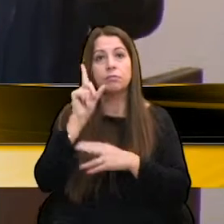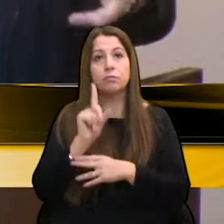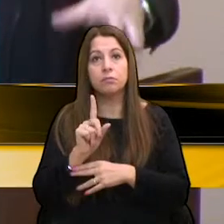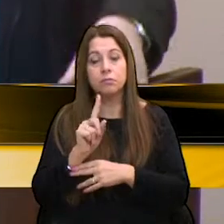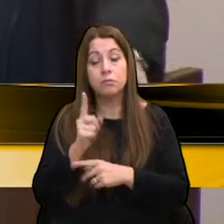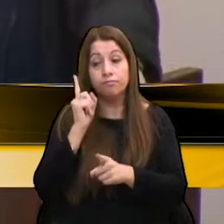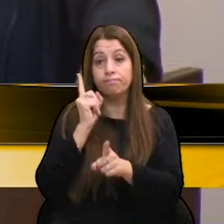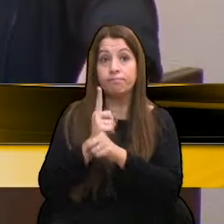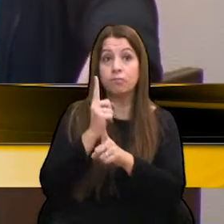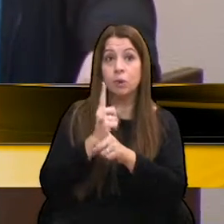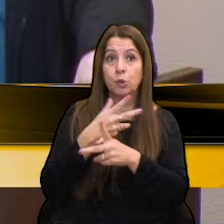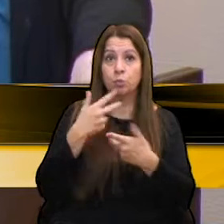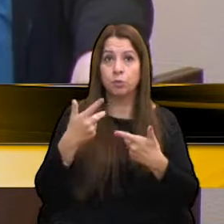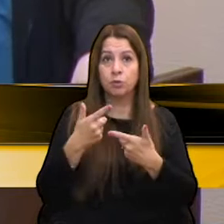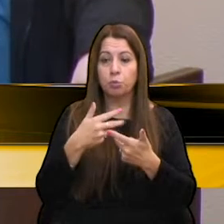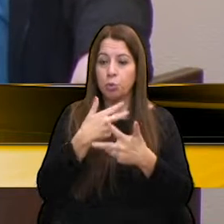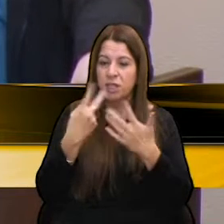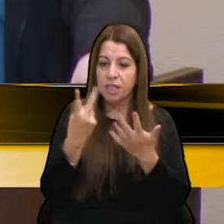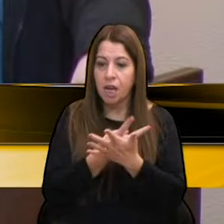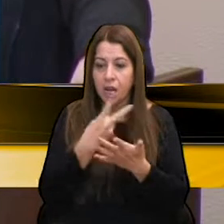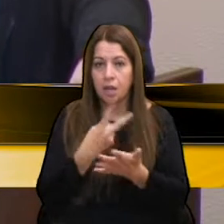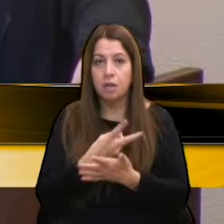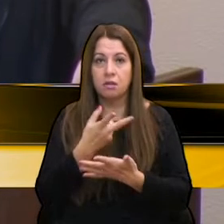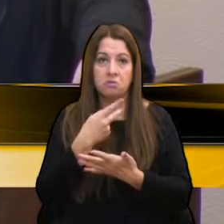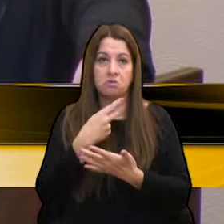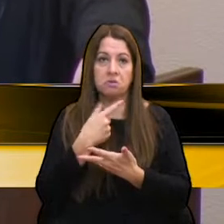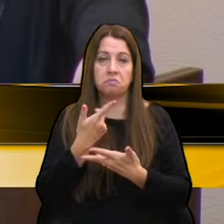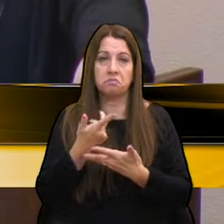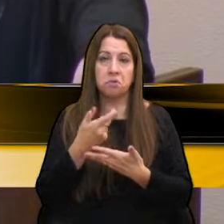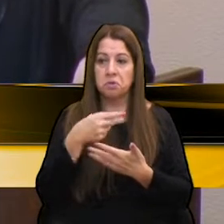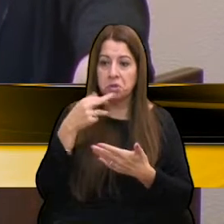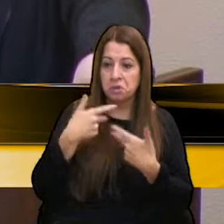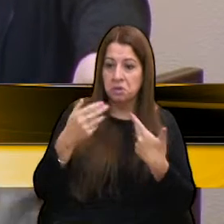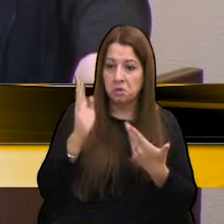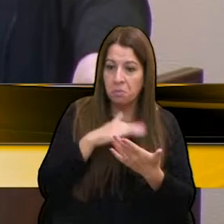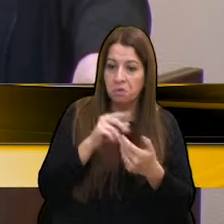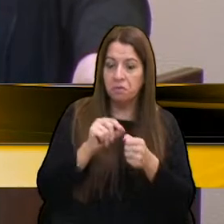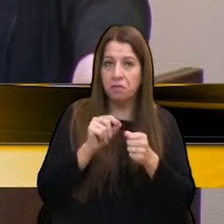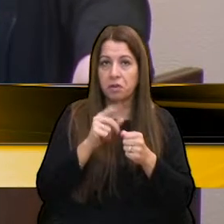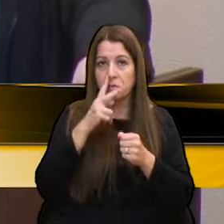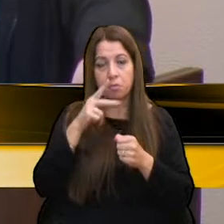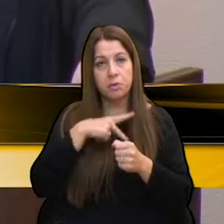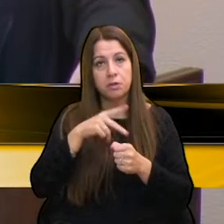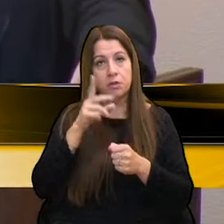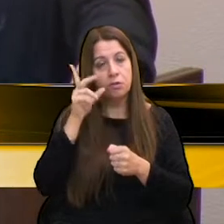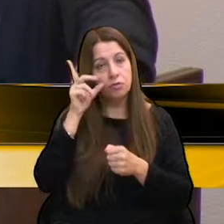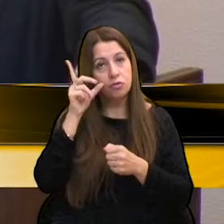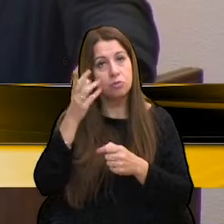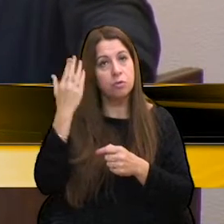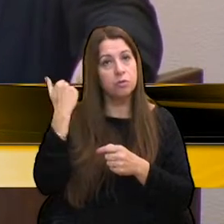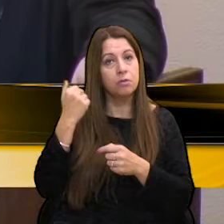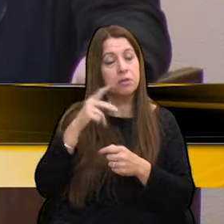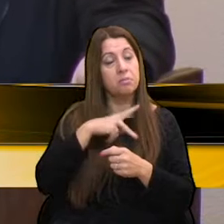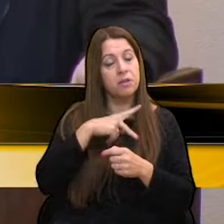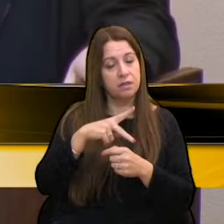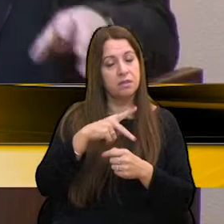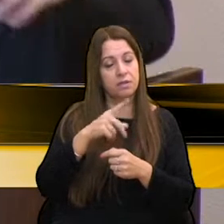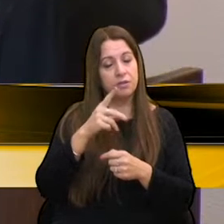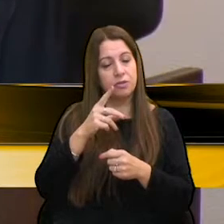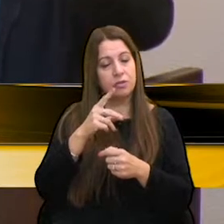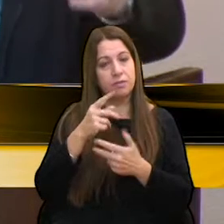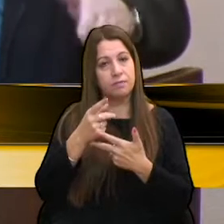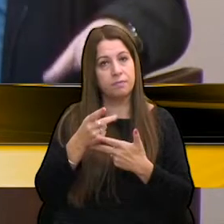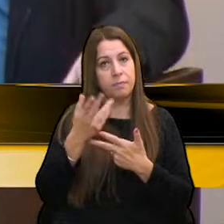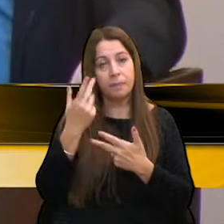conseguem descobrir algum mal feito, que nem diria a presidente Dilma, né, da gestão anterior. E